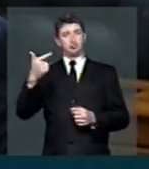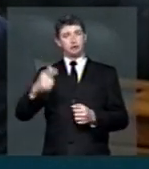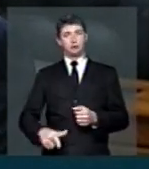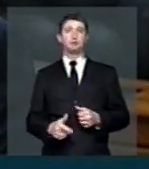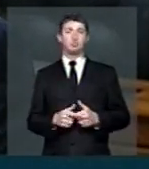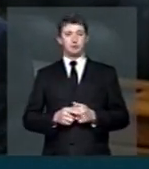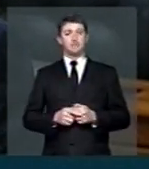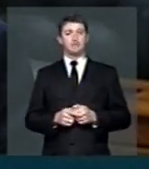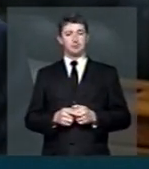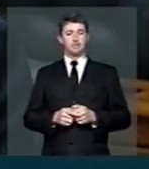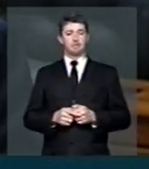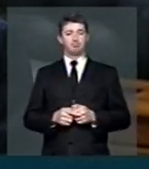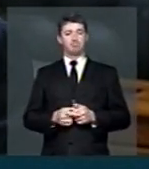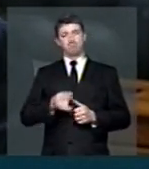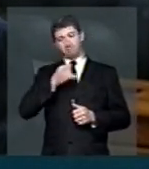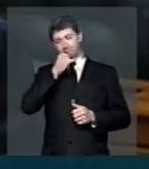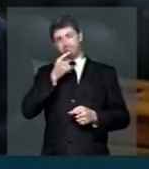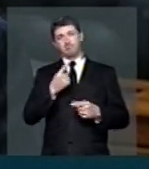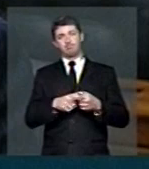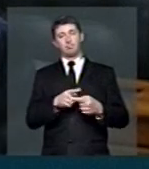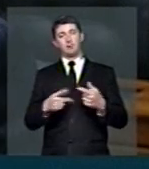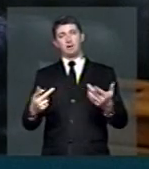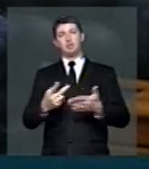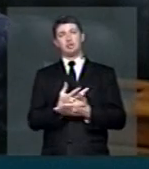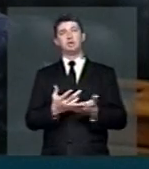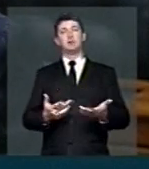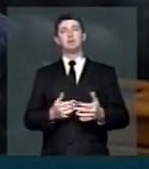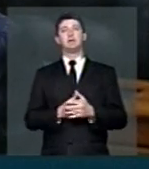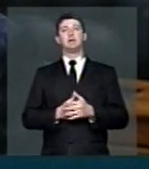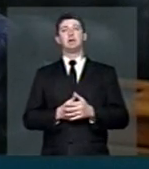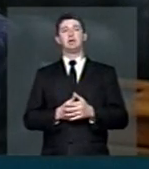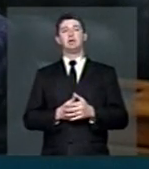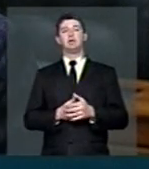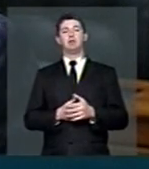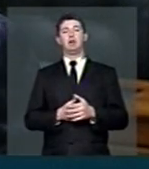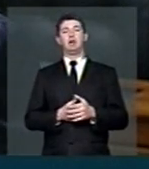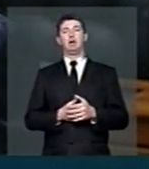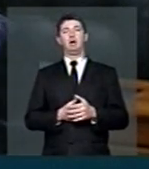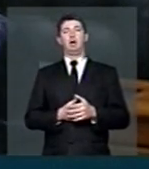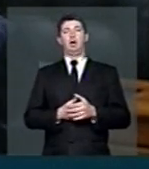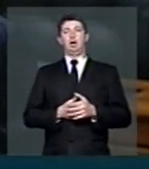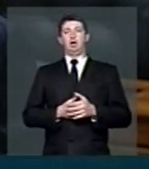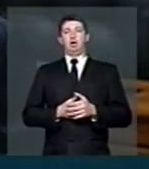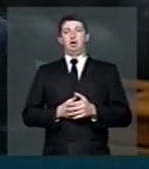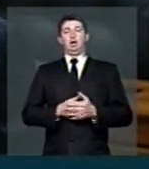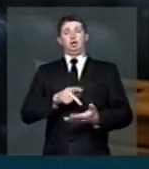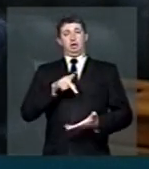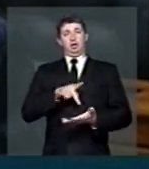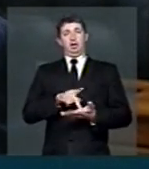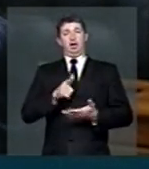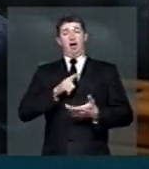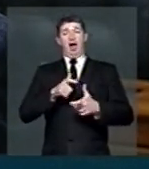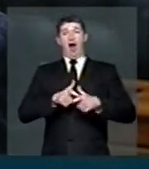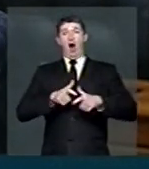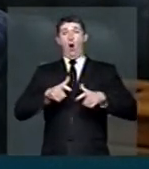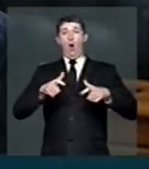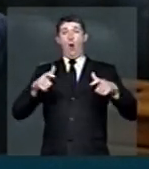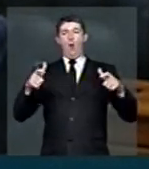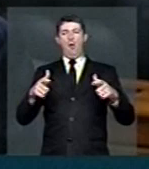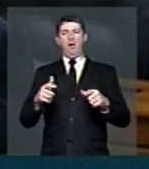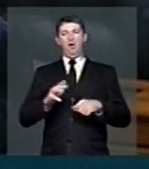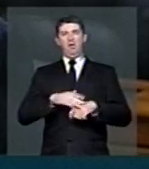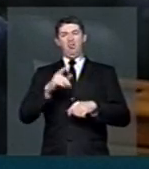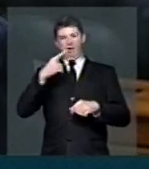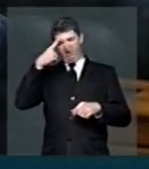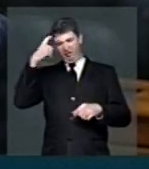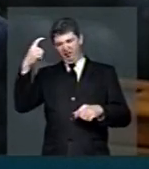vez, com tristeza, lamentar que esteja realmente havendo um aumento agora